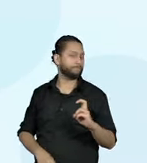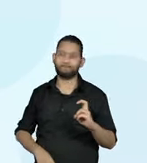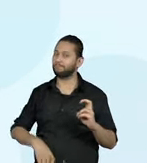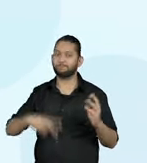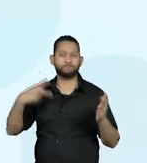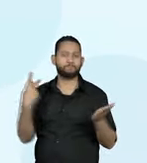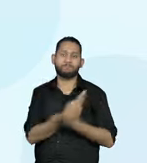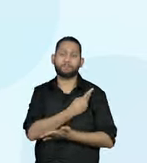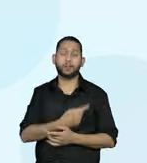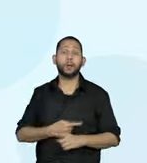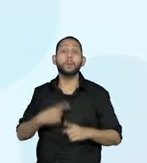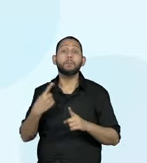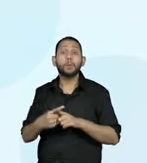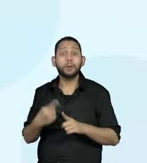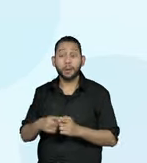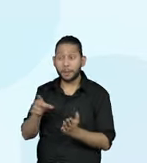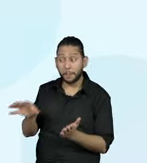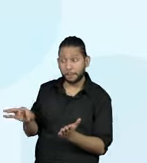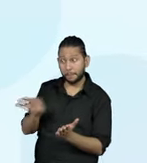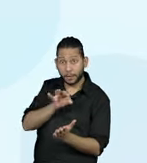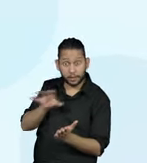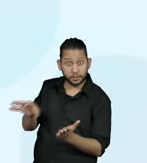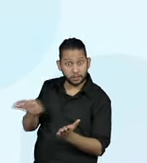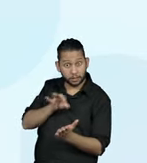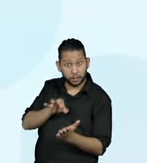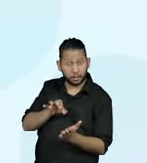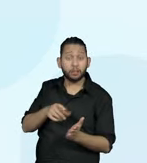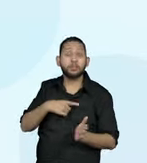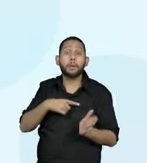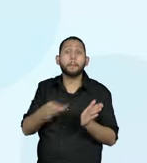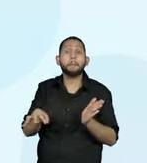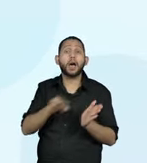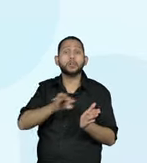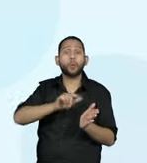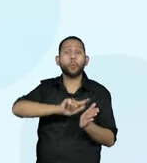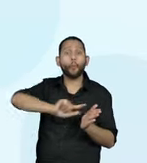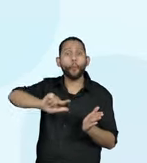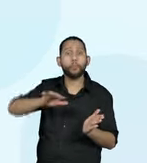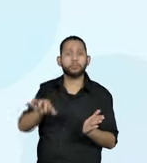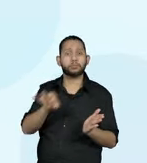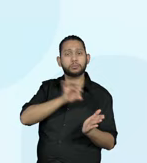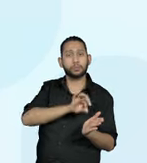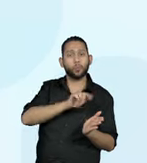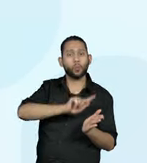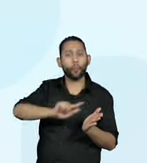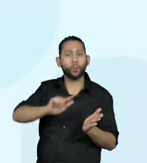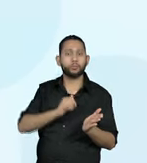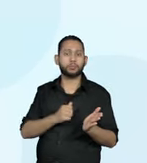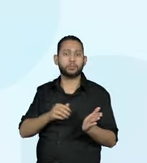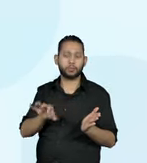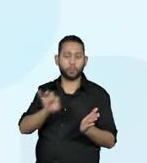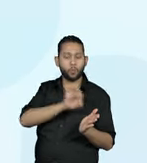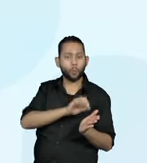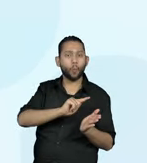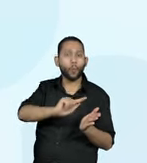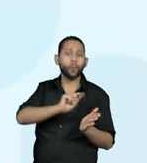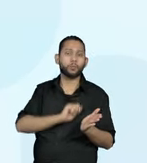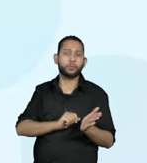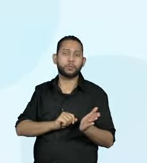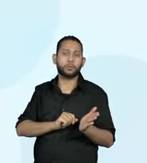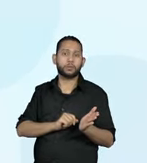páginas do livro, e sim só em 32 páginas. Por isso, volto a afirmar para